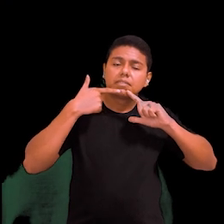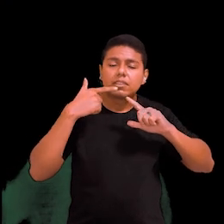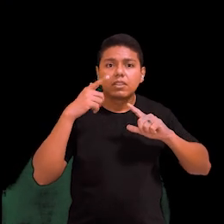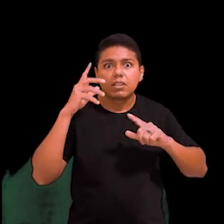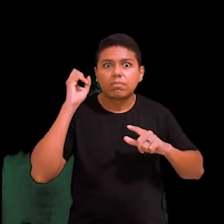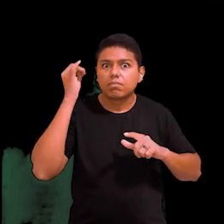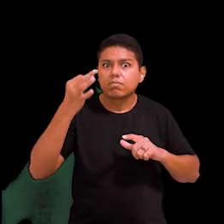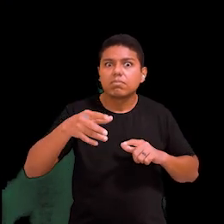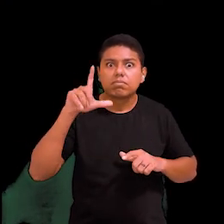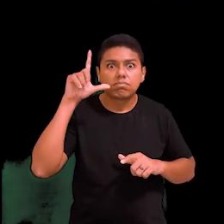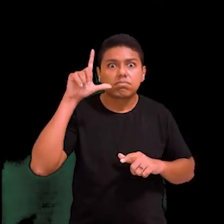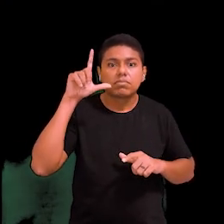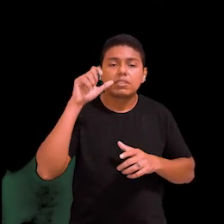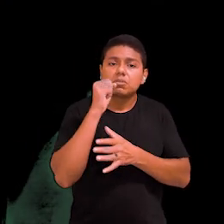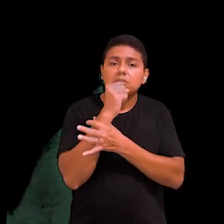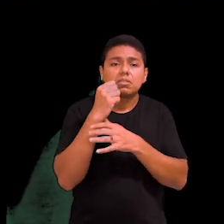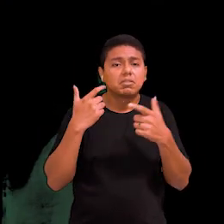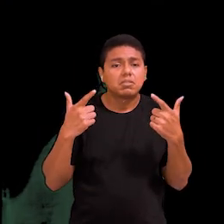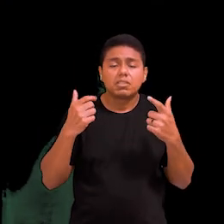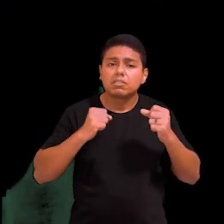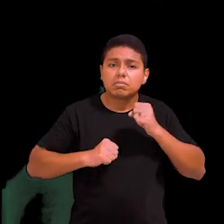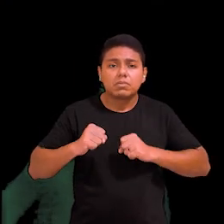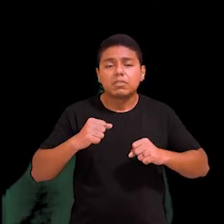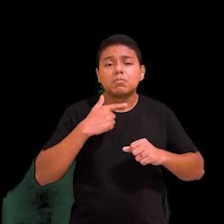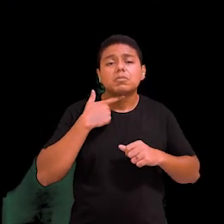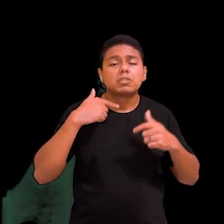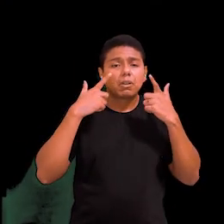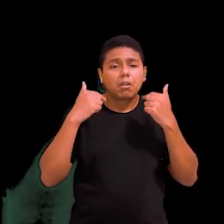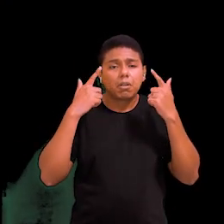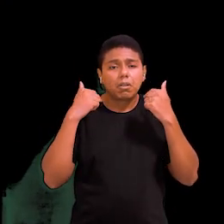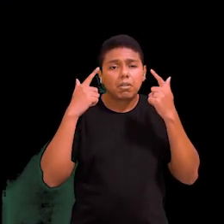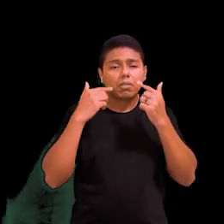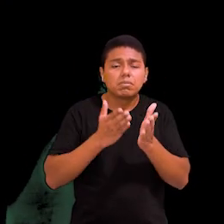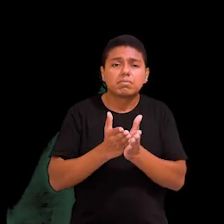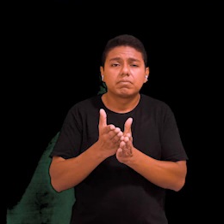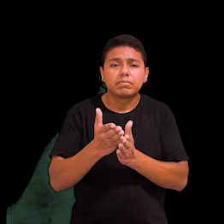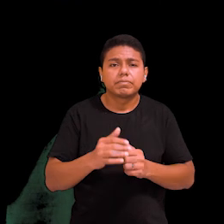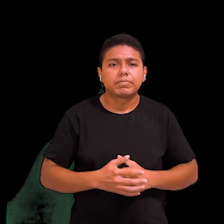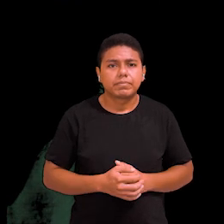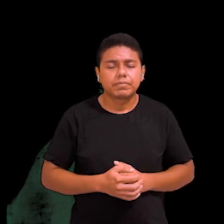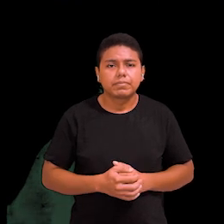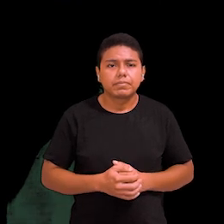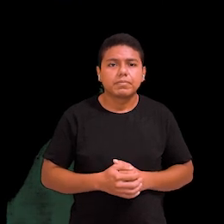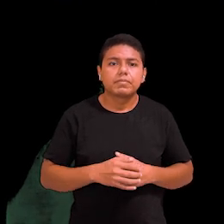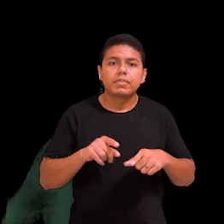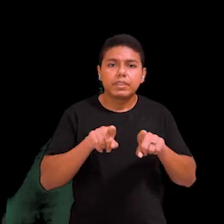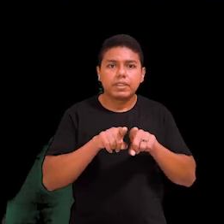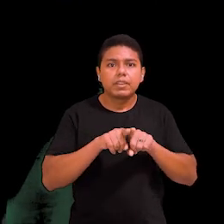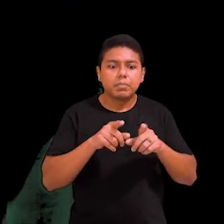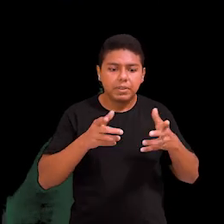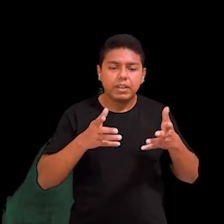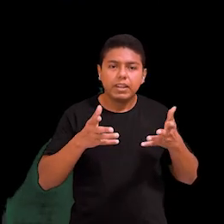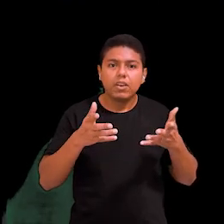humor, insônia, ansiedade, insegurança e vontade frequente de chorar.